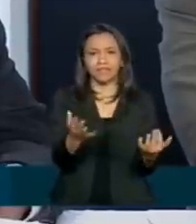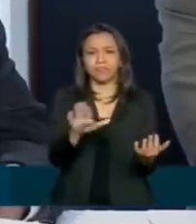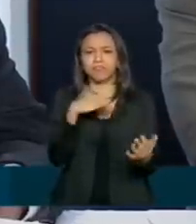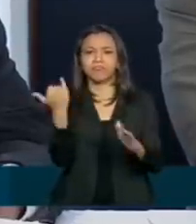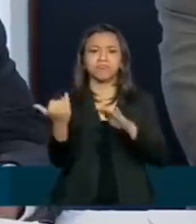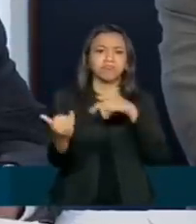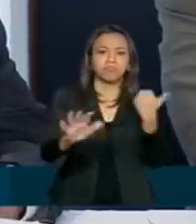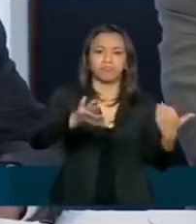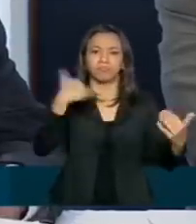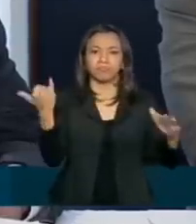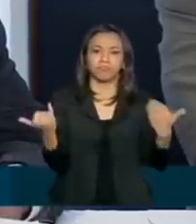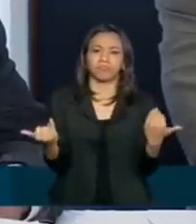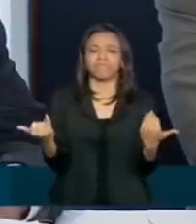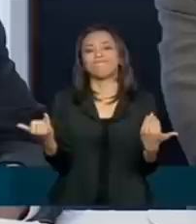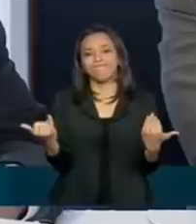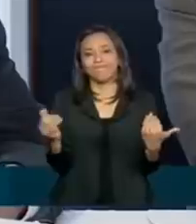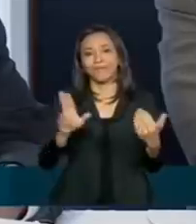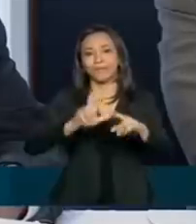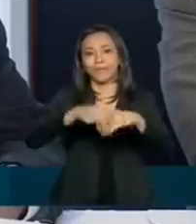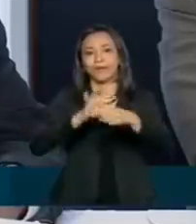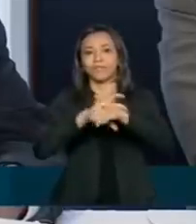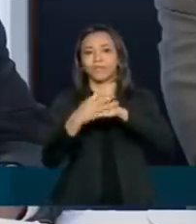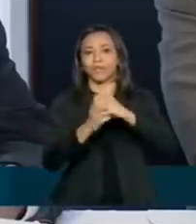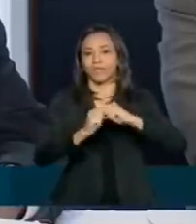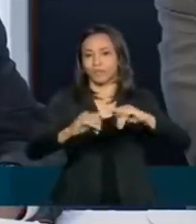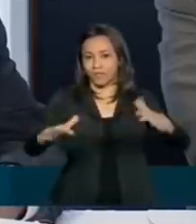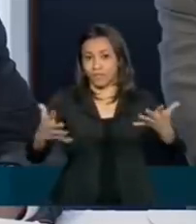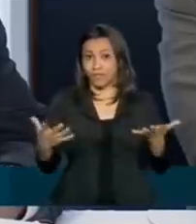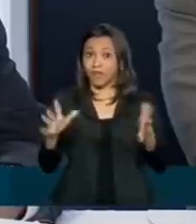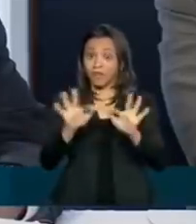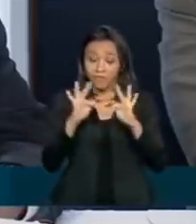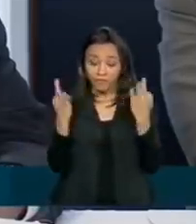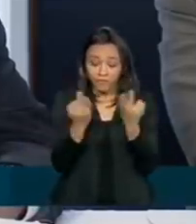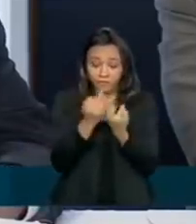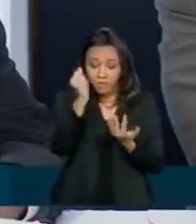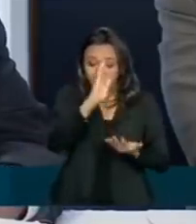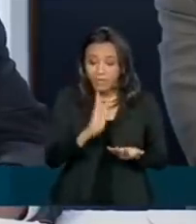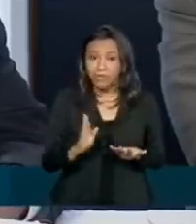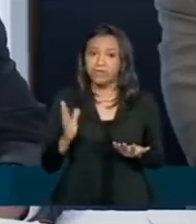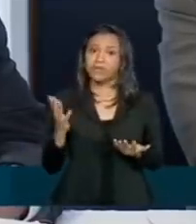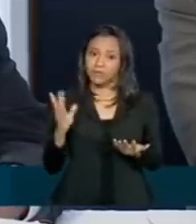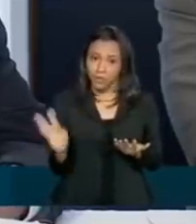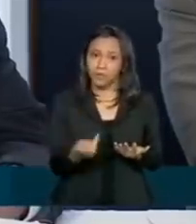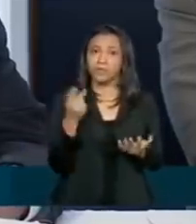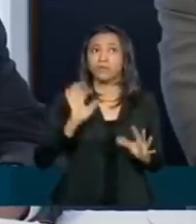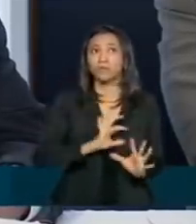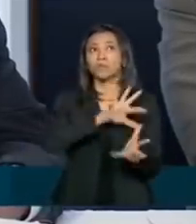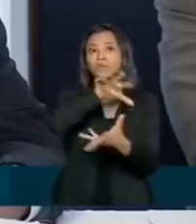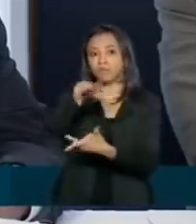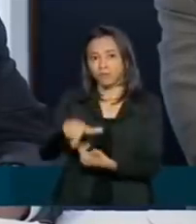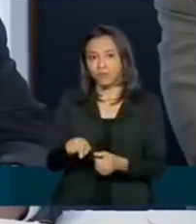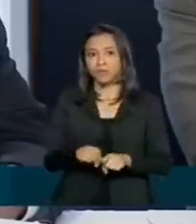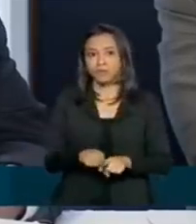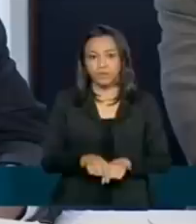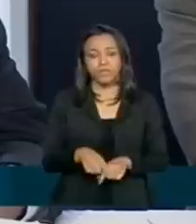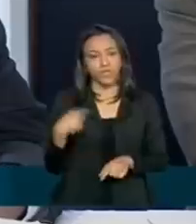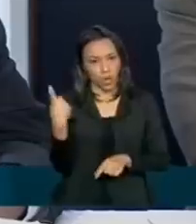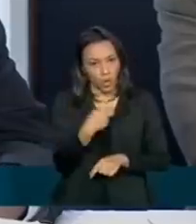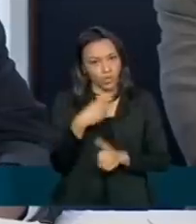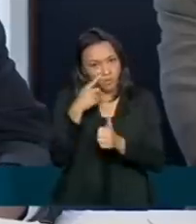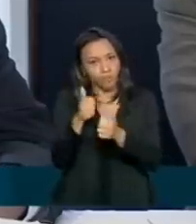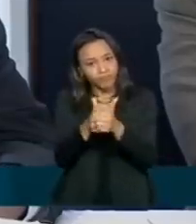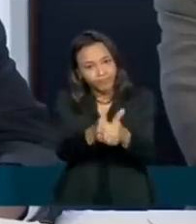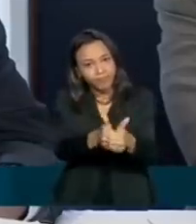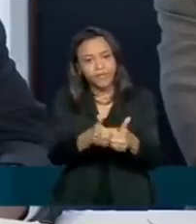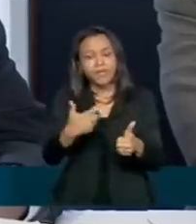entes queridos aí nessa pandemia, famílias do Brasil como um todo, do mundo, que nós estamos acompanhando. E coloco aqui meu